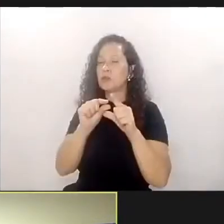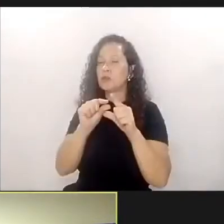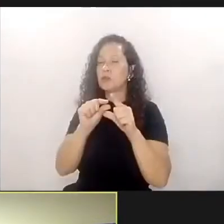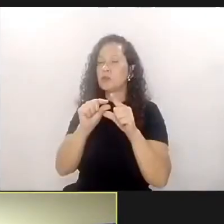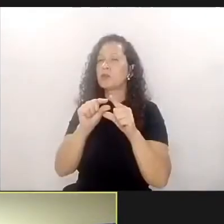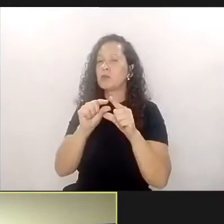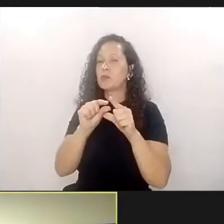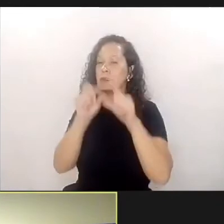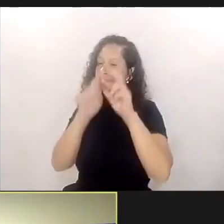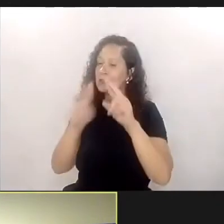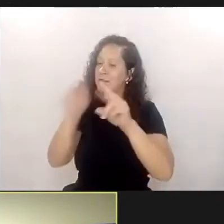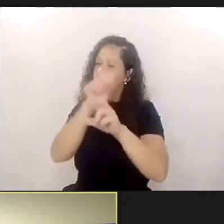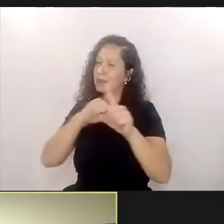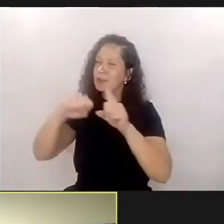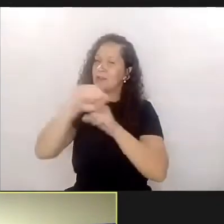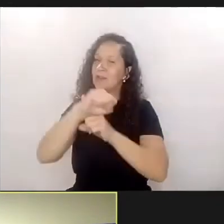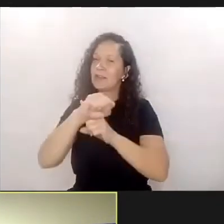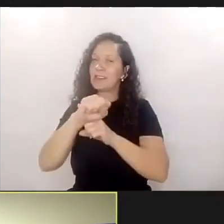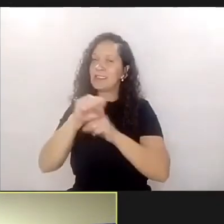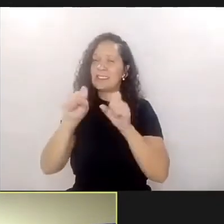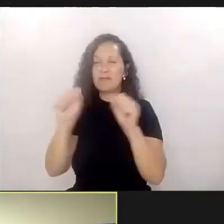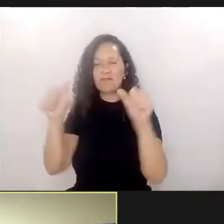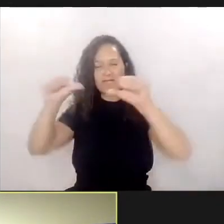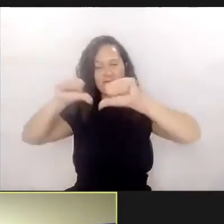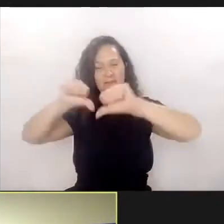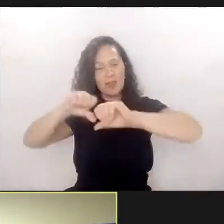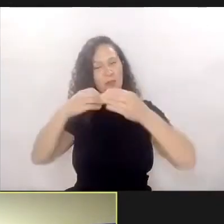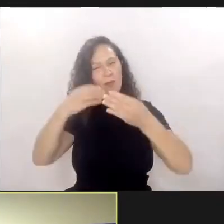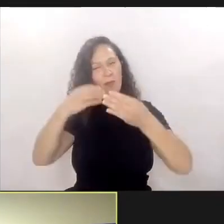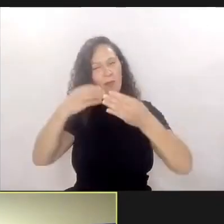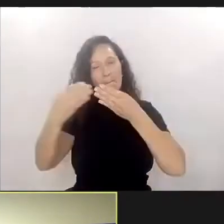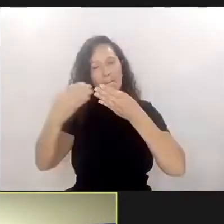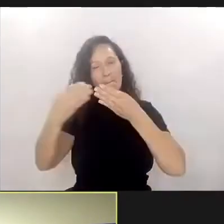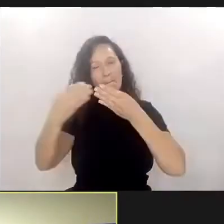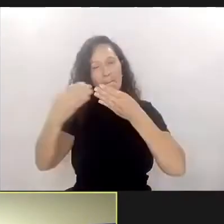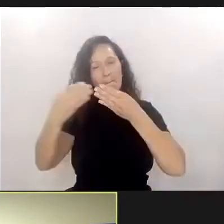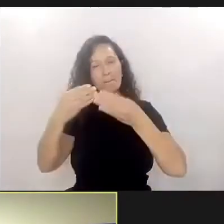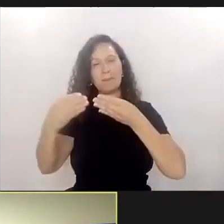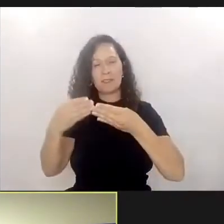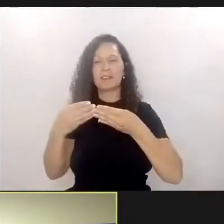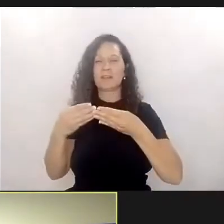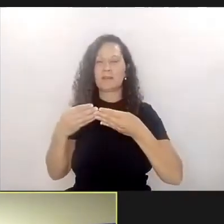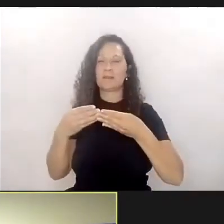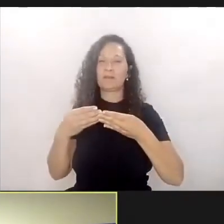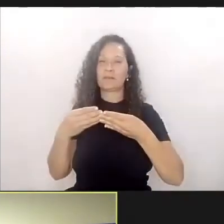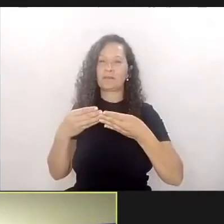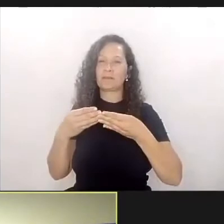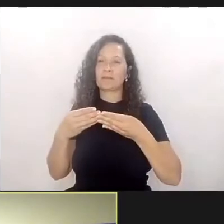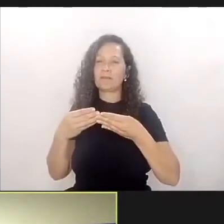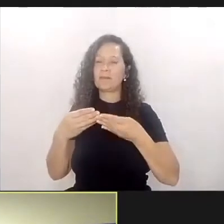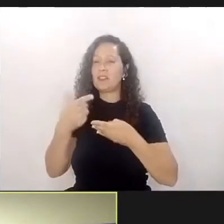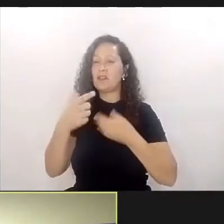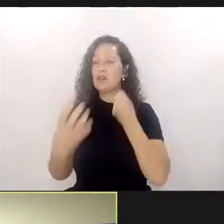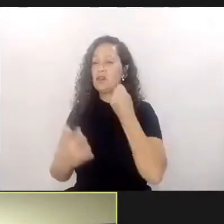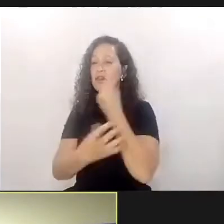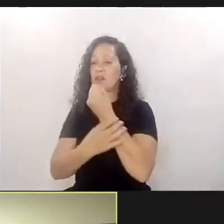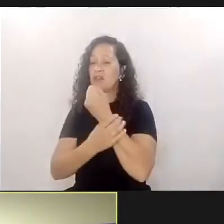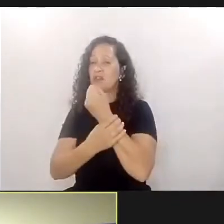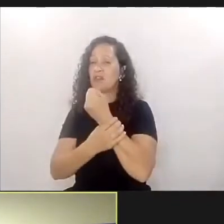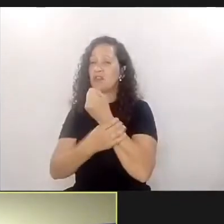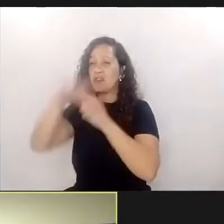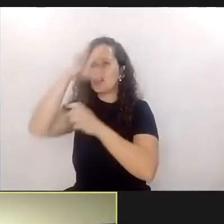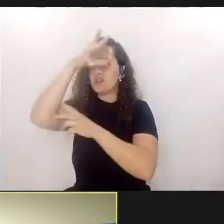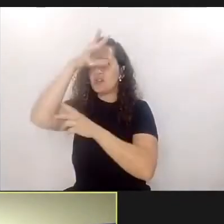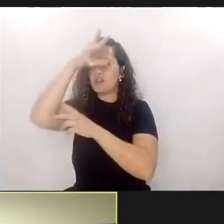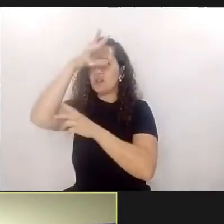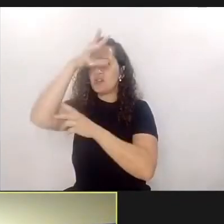acentuadas pelo mercado de commodities que não garantem a exploração da